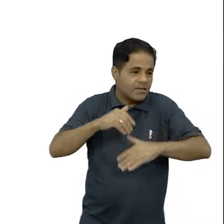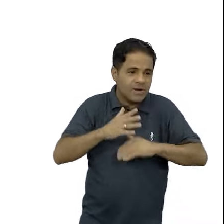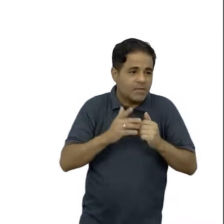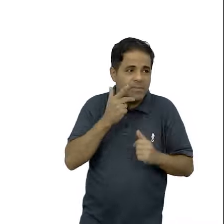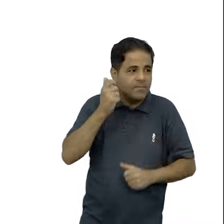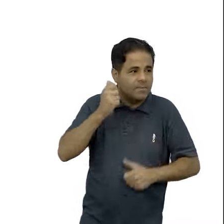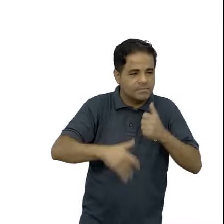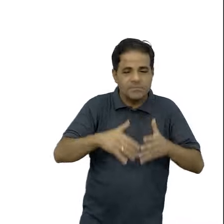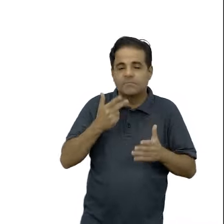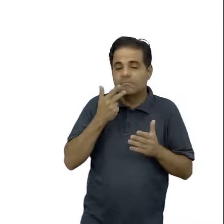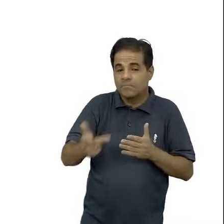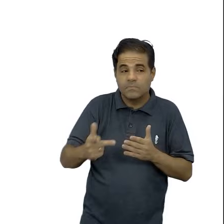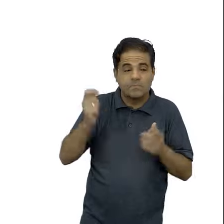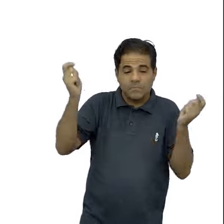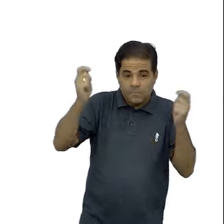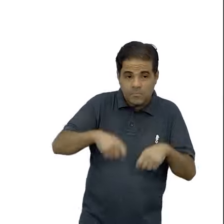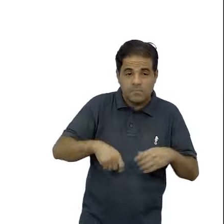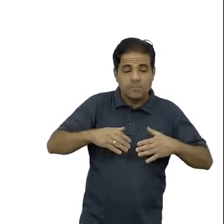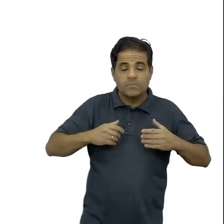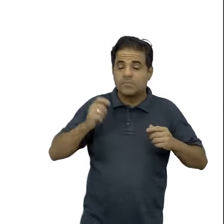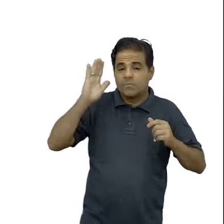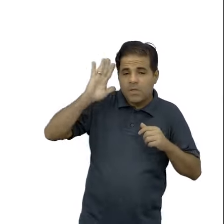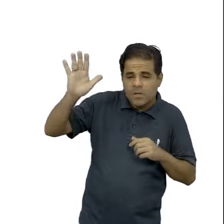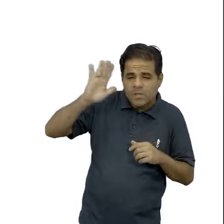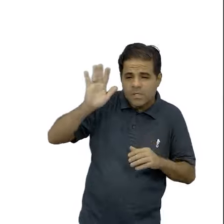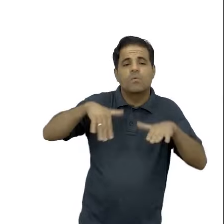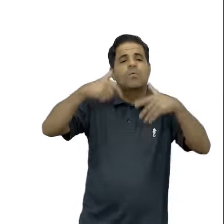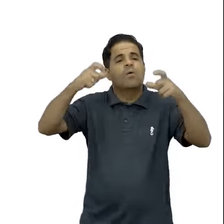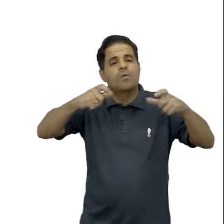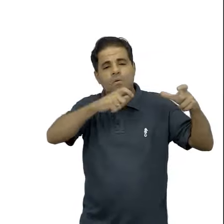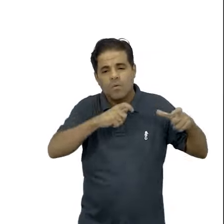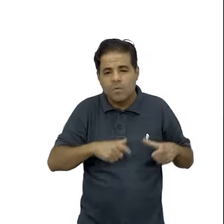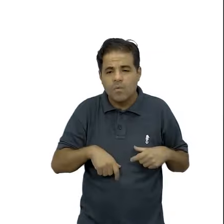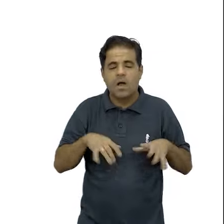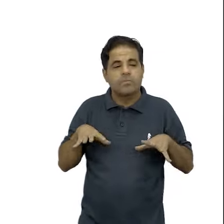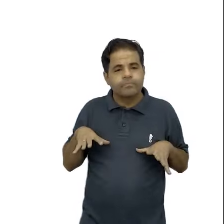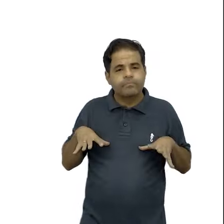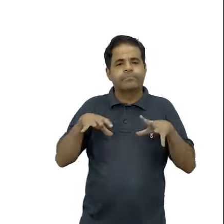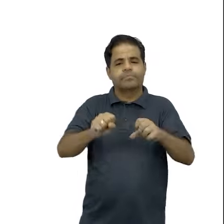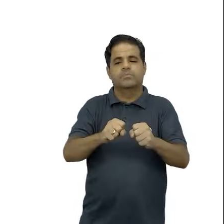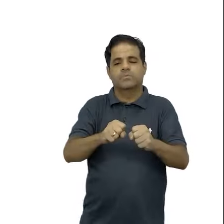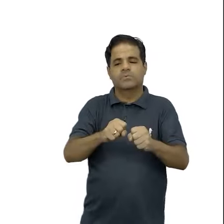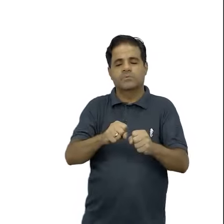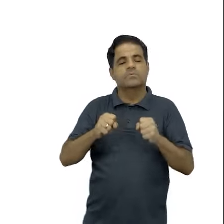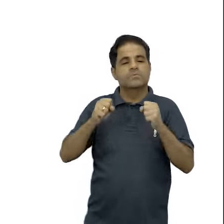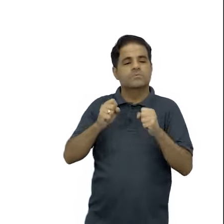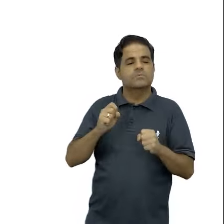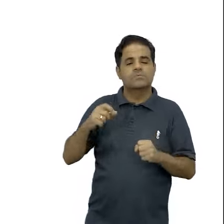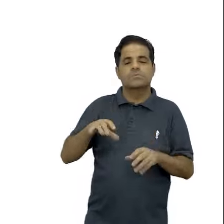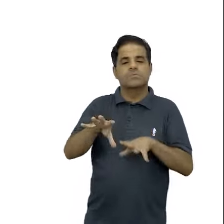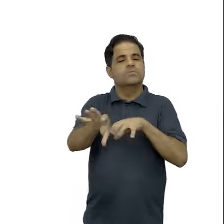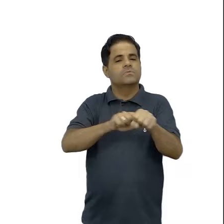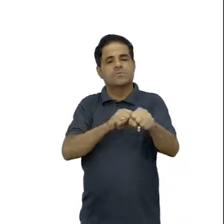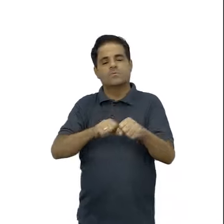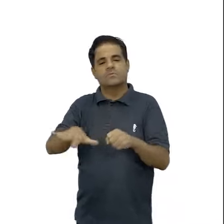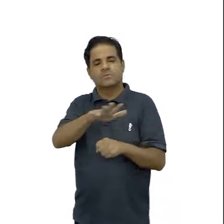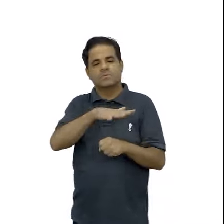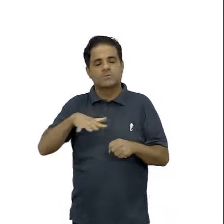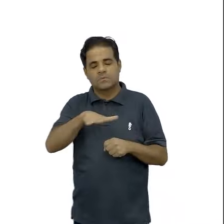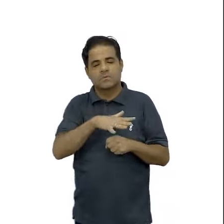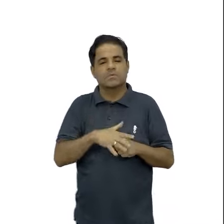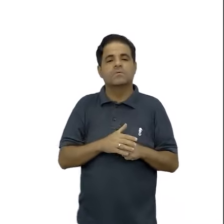10 algarismos, pensando em que lugar ele ocupa na formação desse